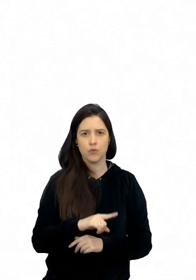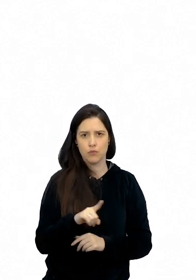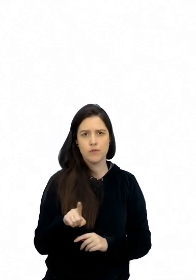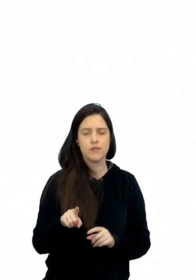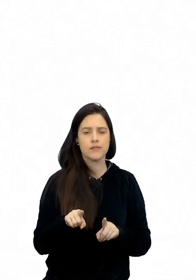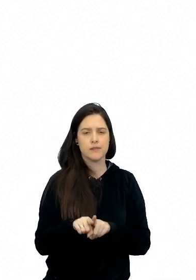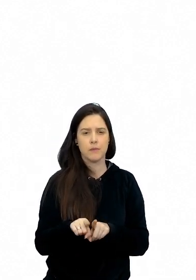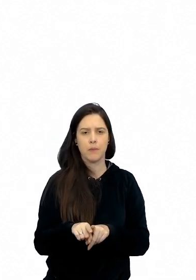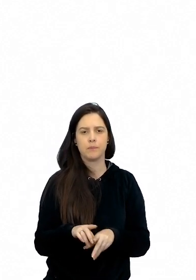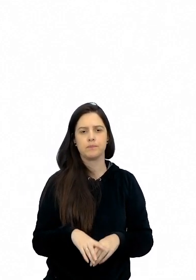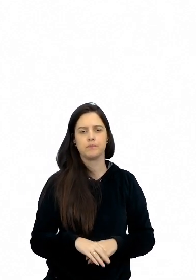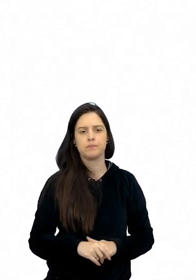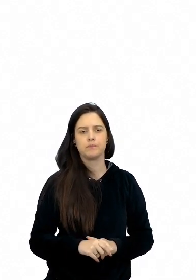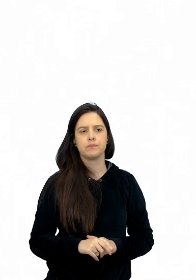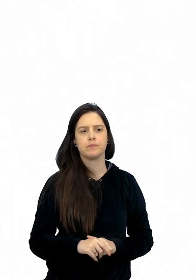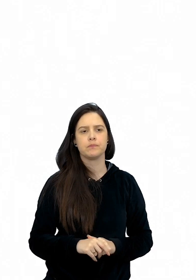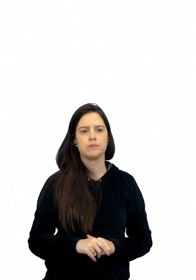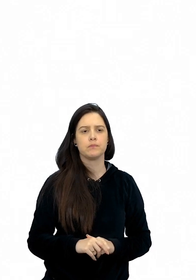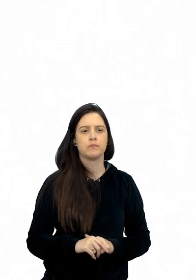vocês.